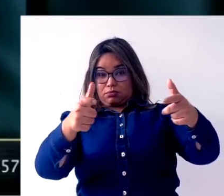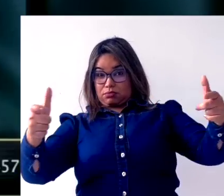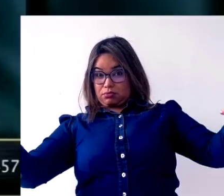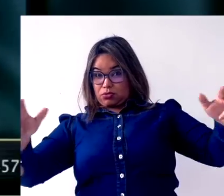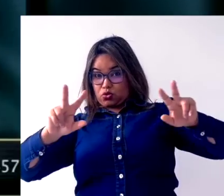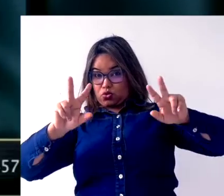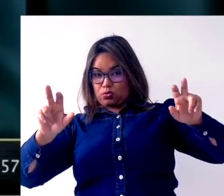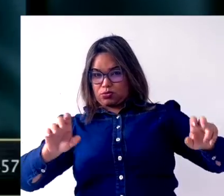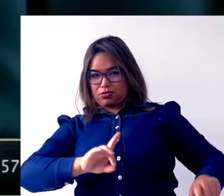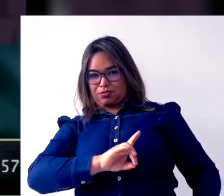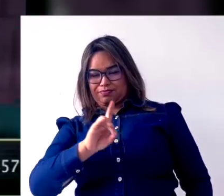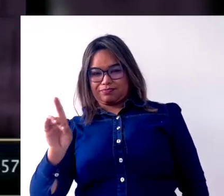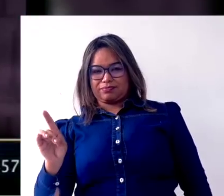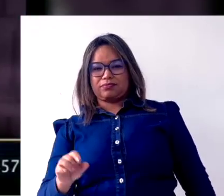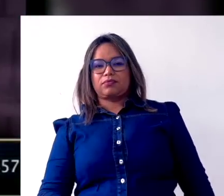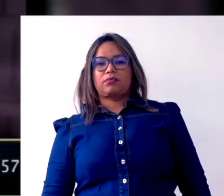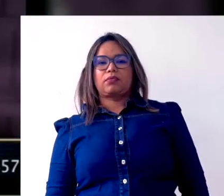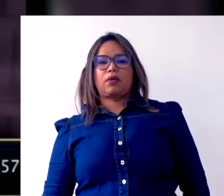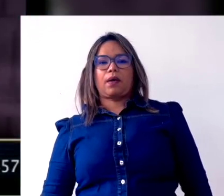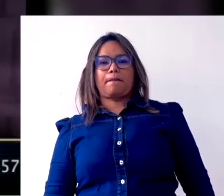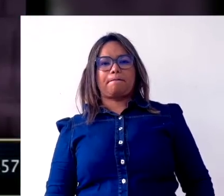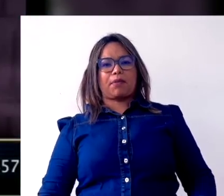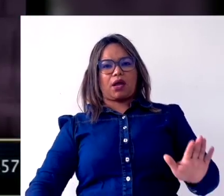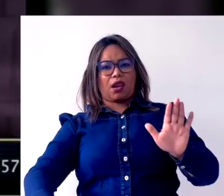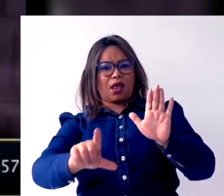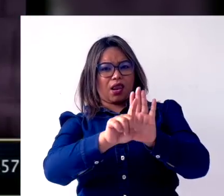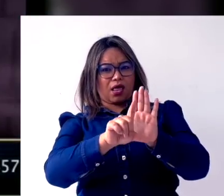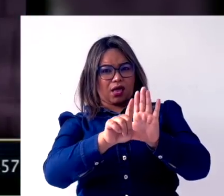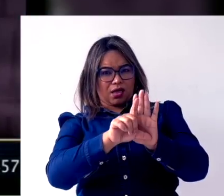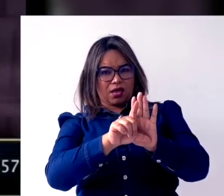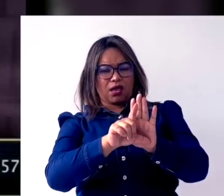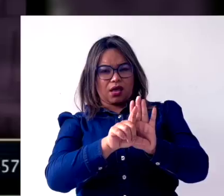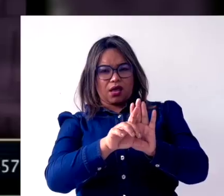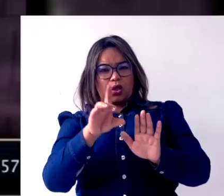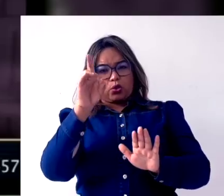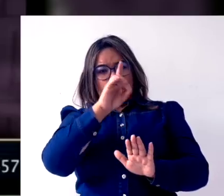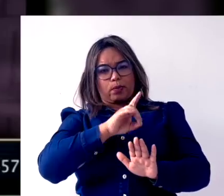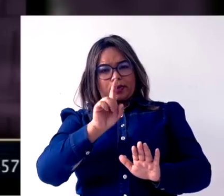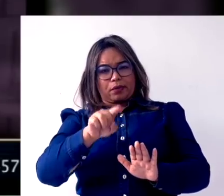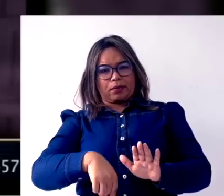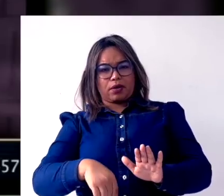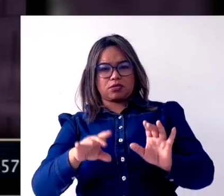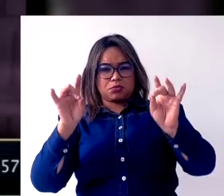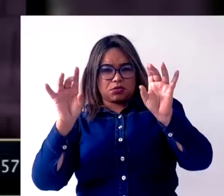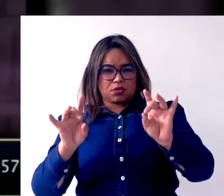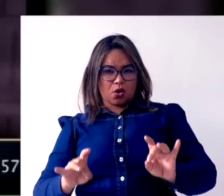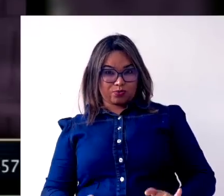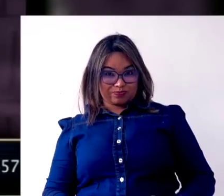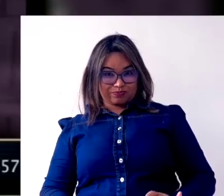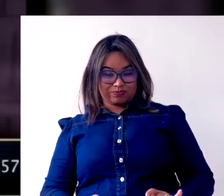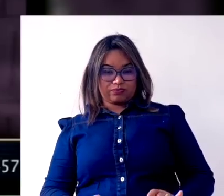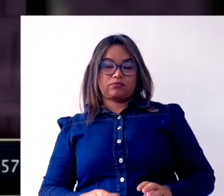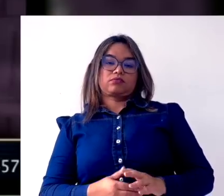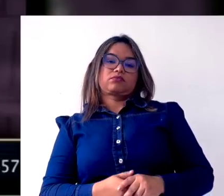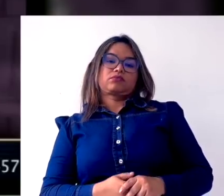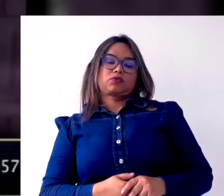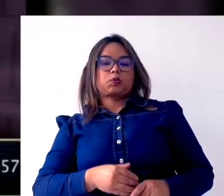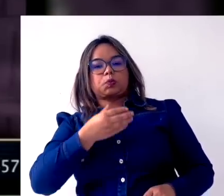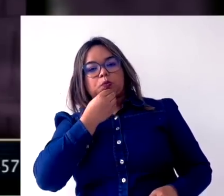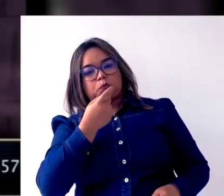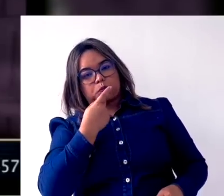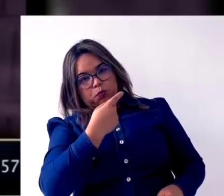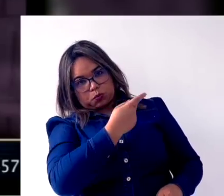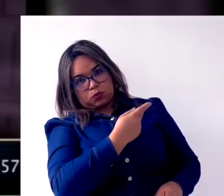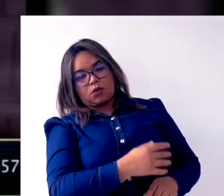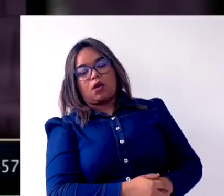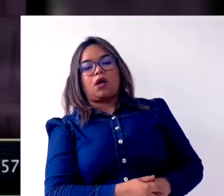o Estado torna o domingo um símbolo de respeito ou aderência. Pat Robertson disse: a próxima obrigação que um cidadão da